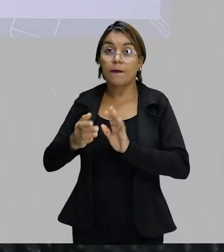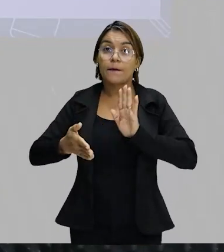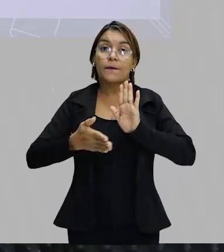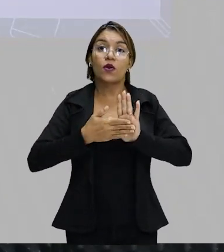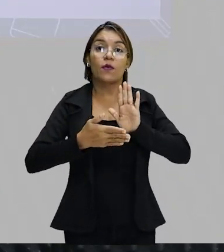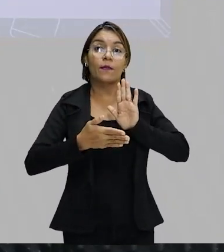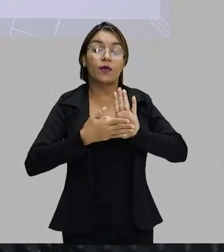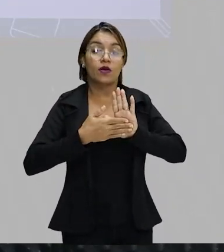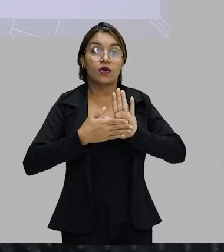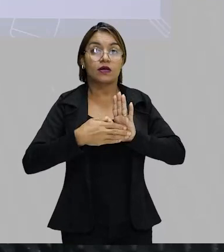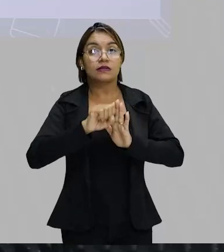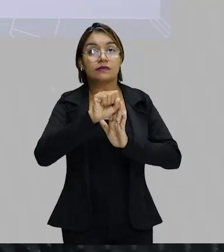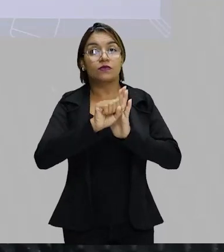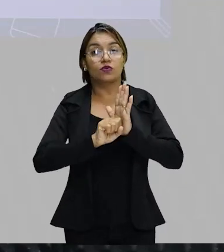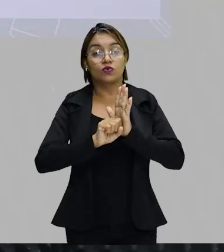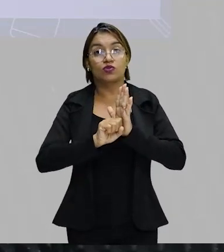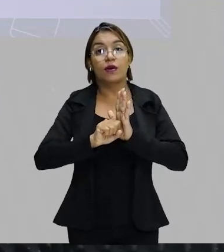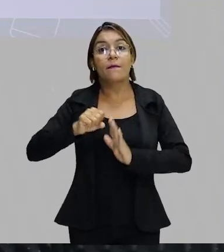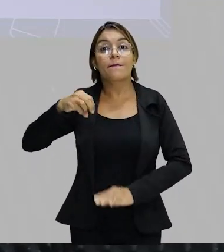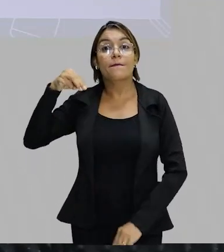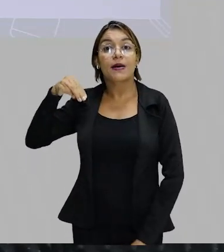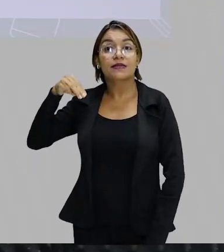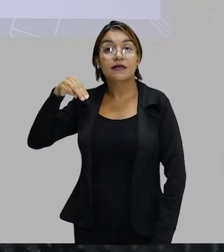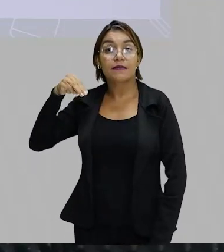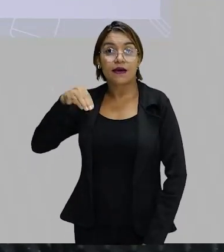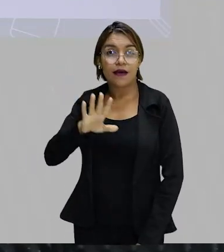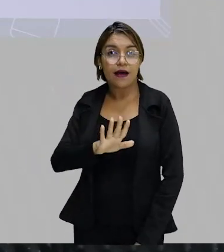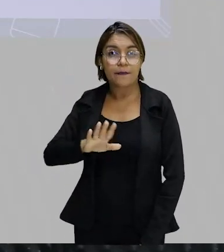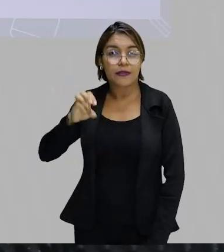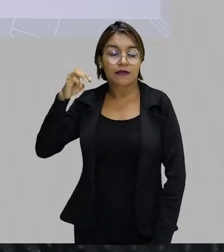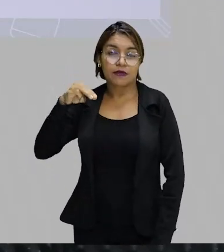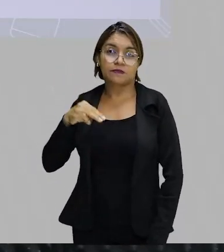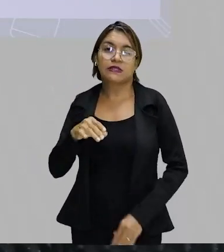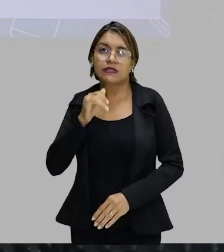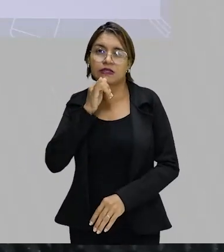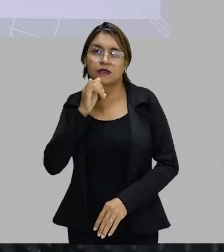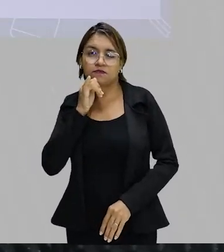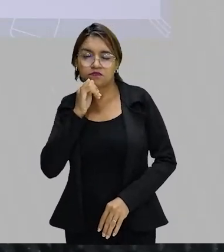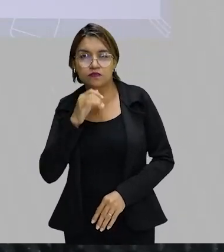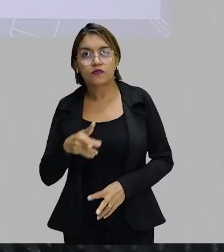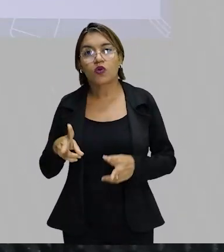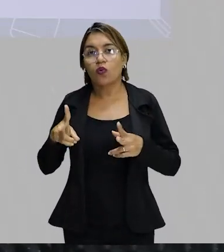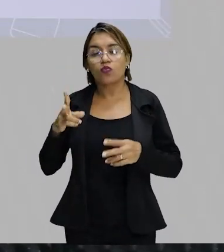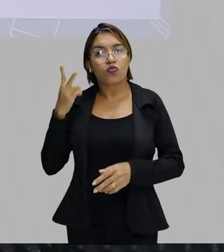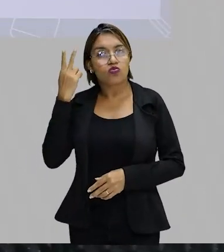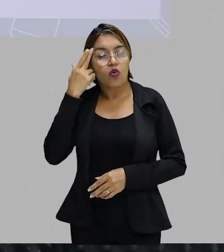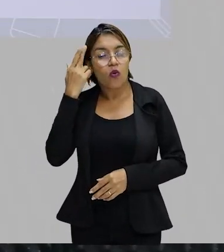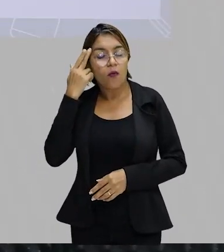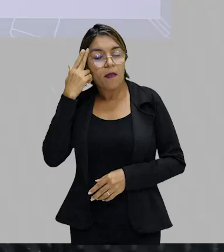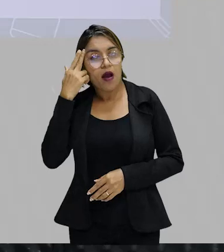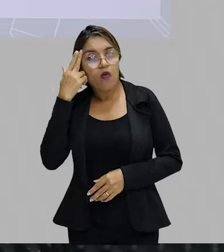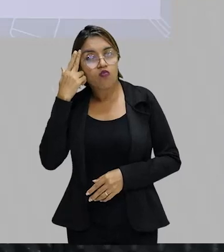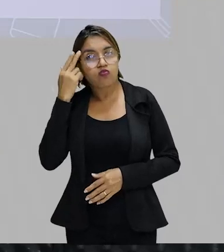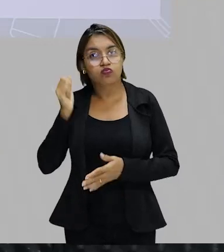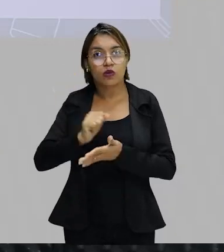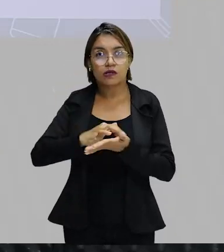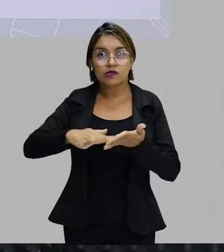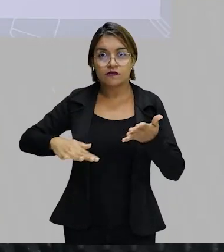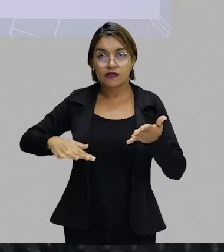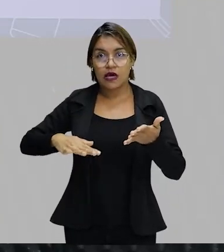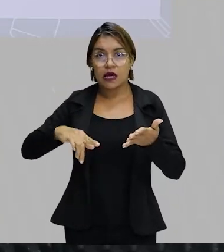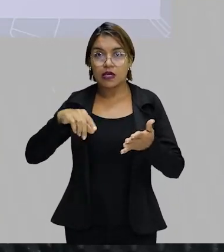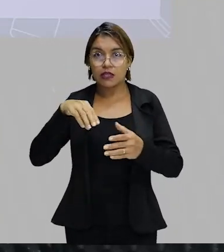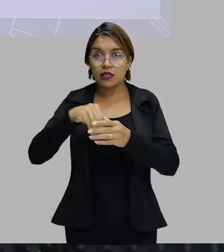de simbologia matemática. Então é muito comum você observar nos exercícios, tá, regras